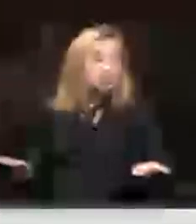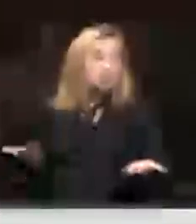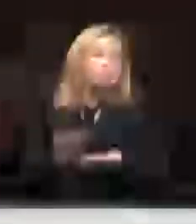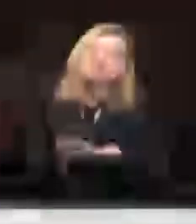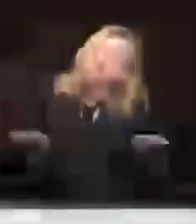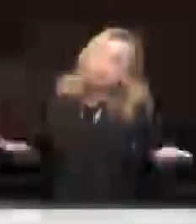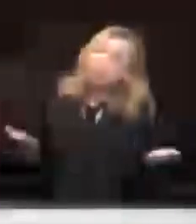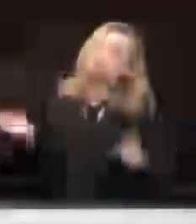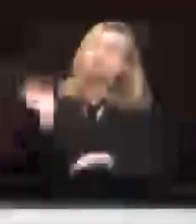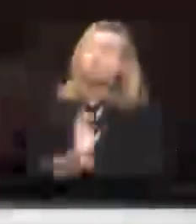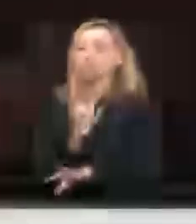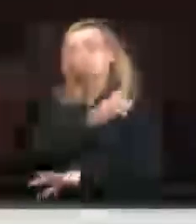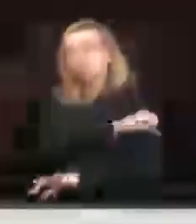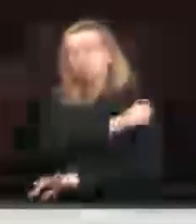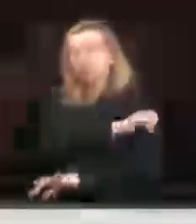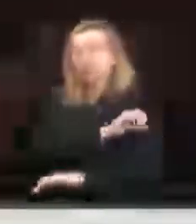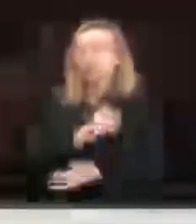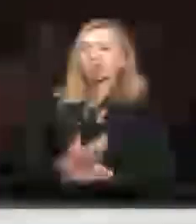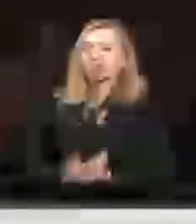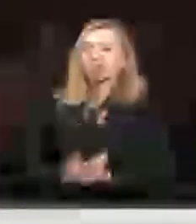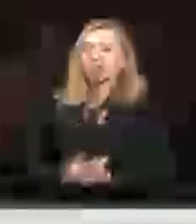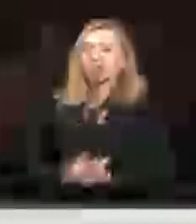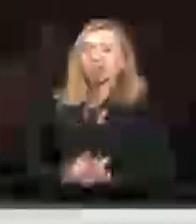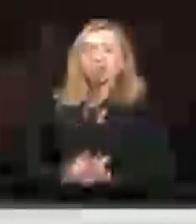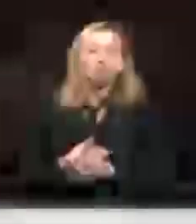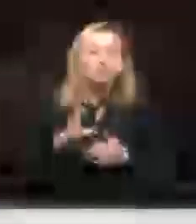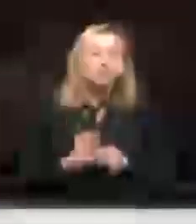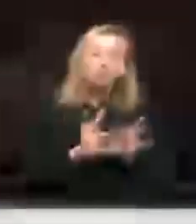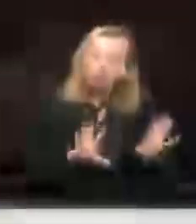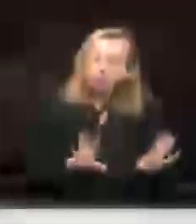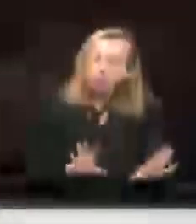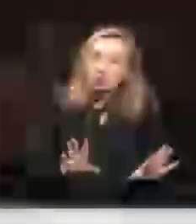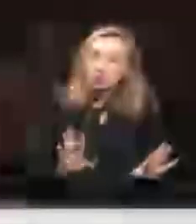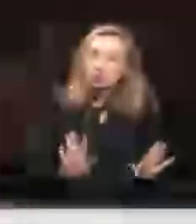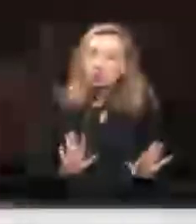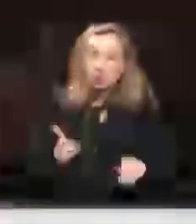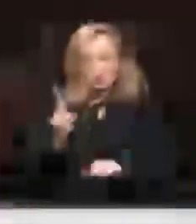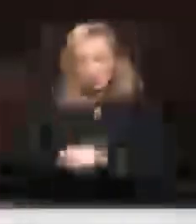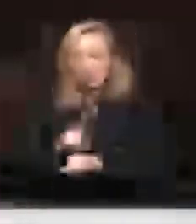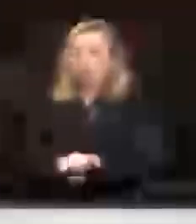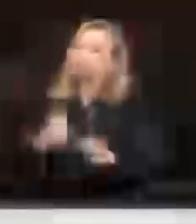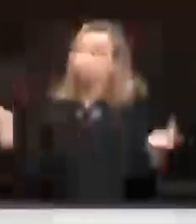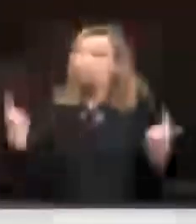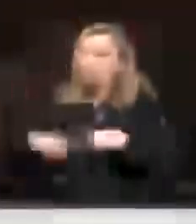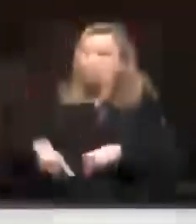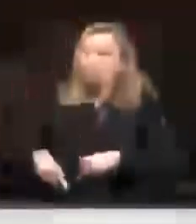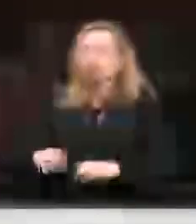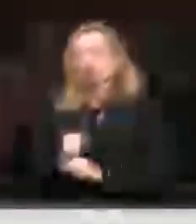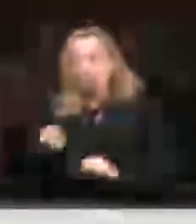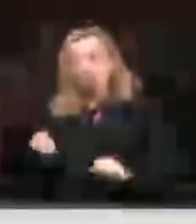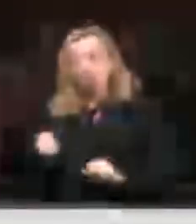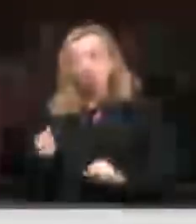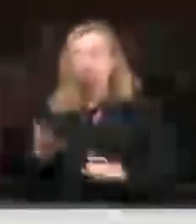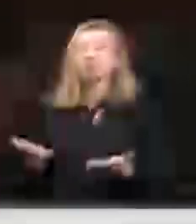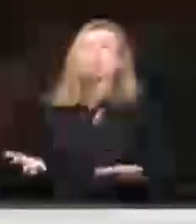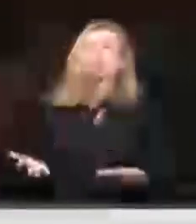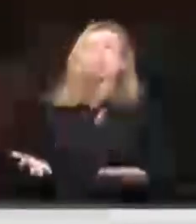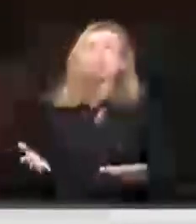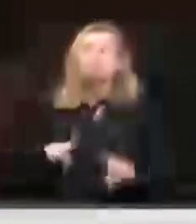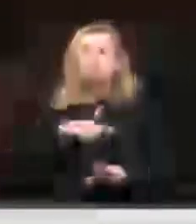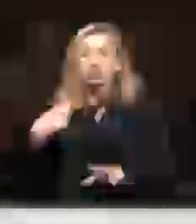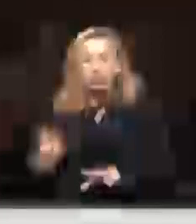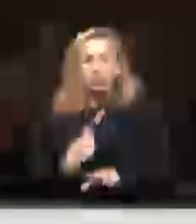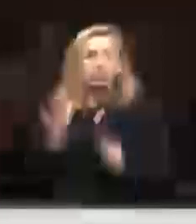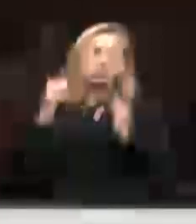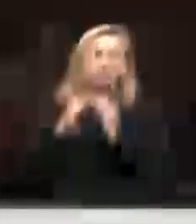Estado do Rio de Janeiro, deixar a ter, nesse momento de grandes desafios, nesse momento que todos nós